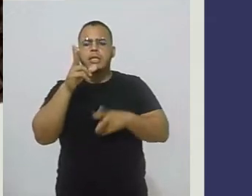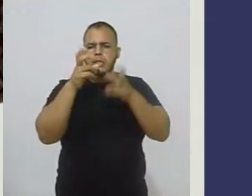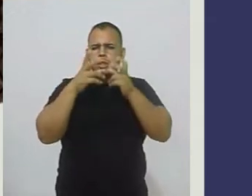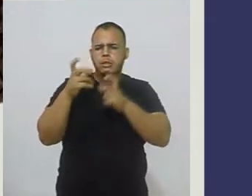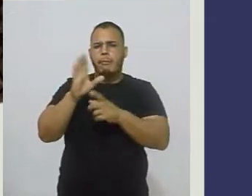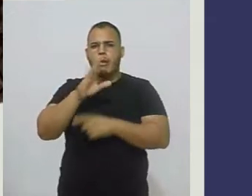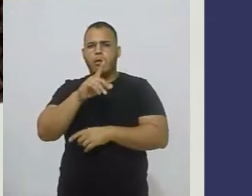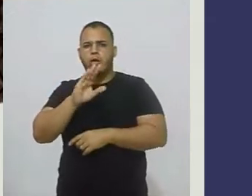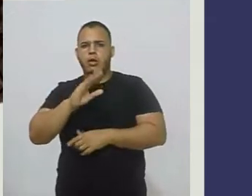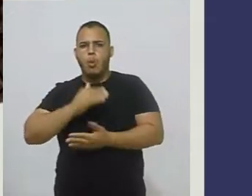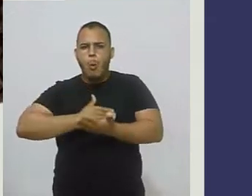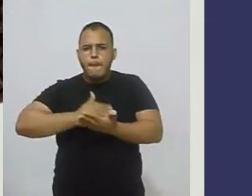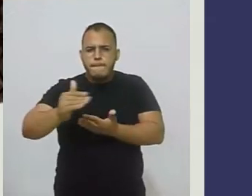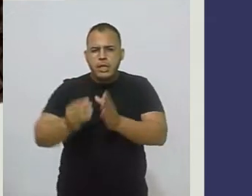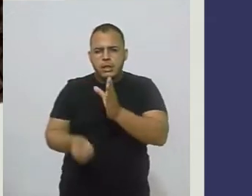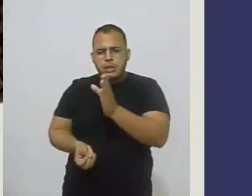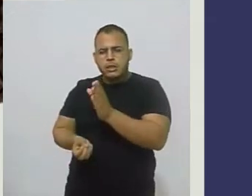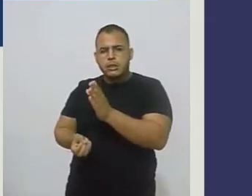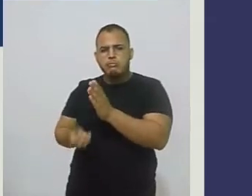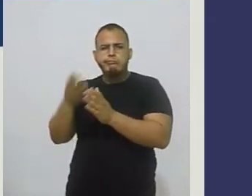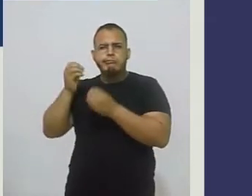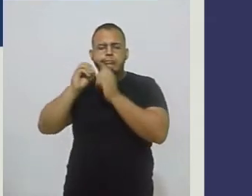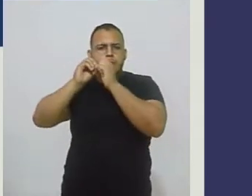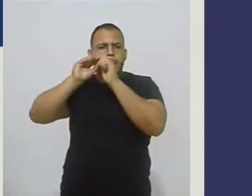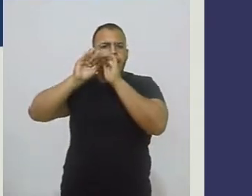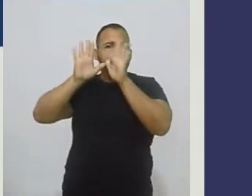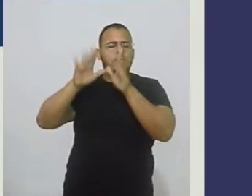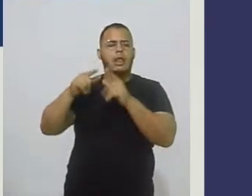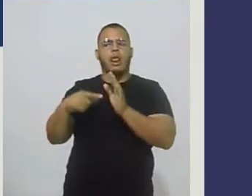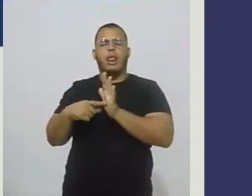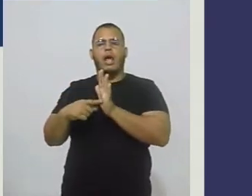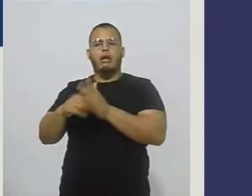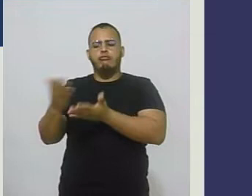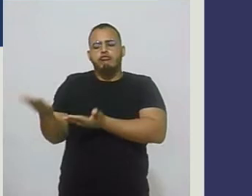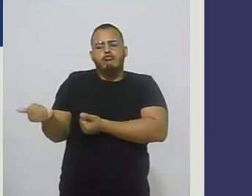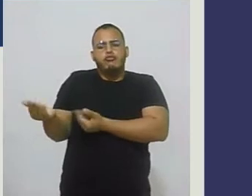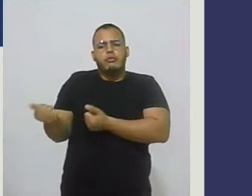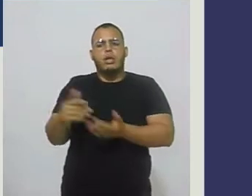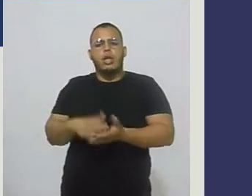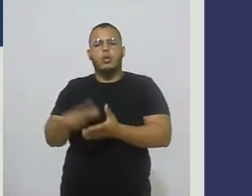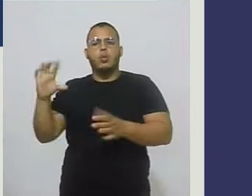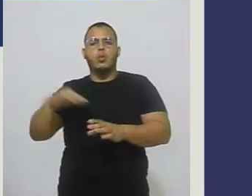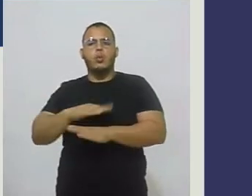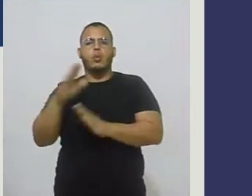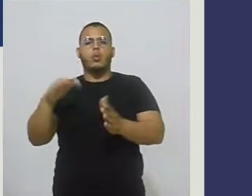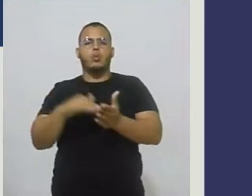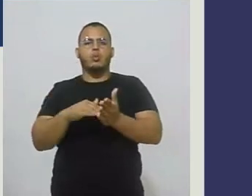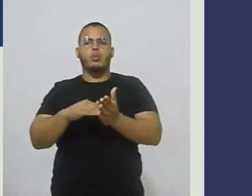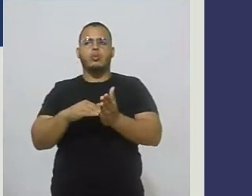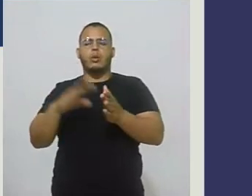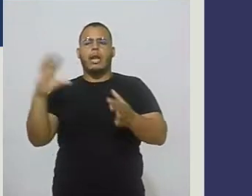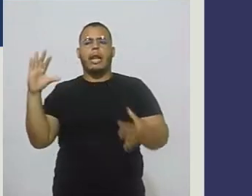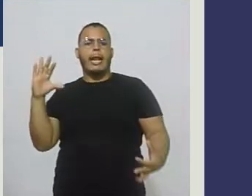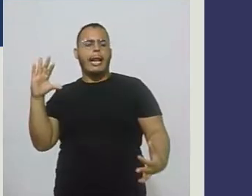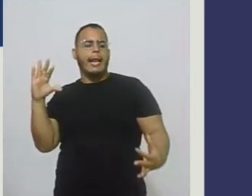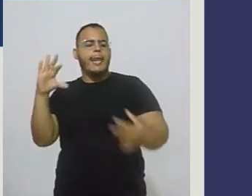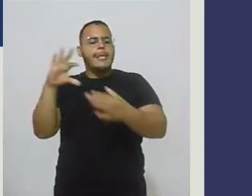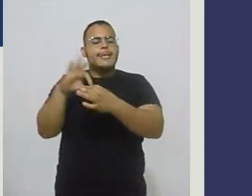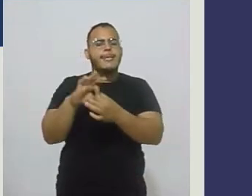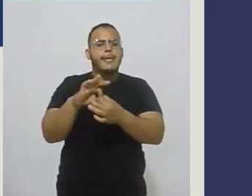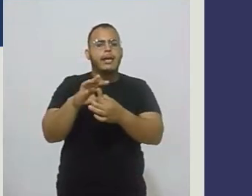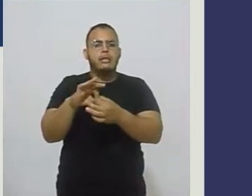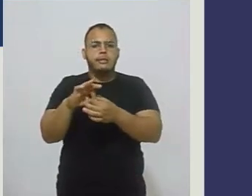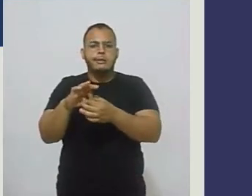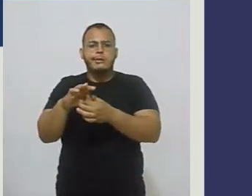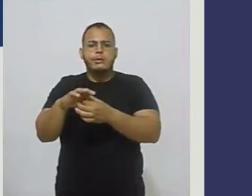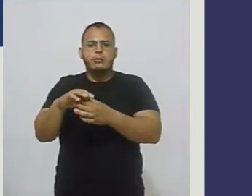vai começar a aparecer aí na adolescência? Então, isso aqui está tudo isso está diretamente ligado, né, às